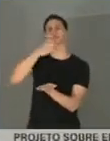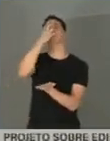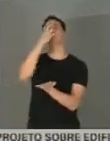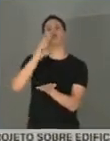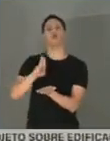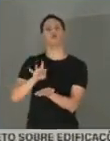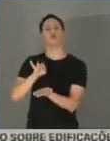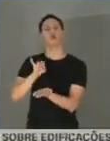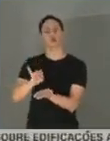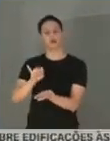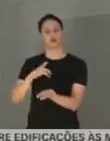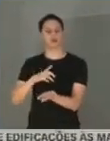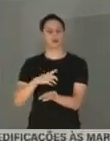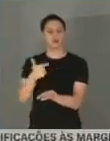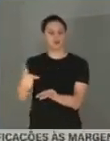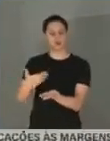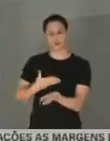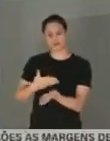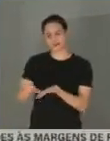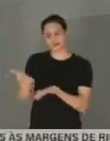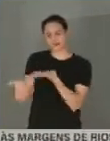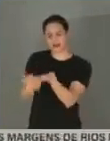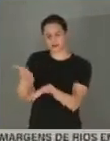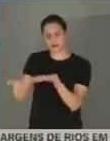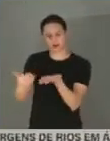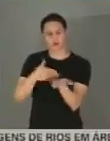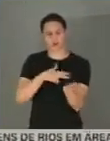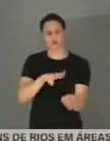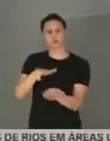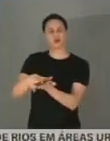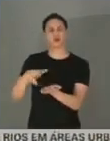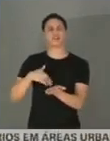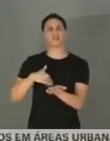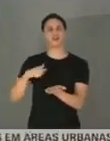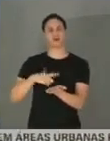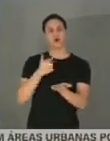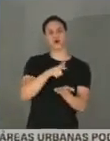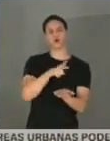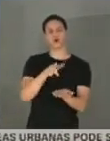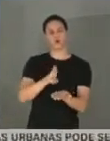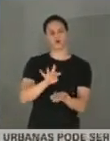cuidados paliativos, eu não ter ido ao leito híbrido,